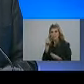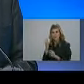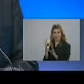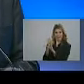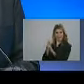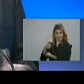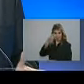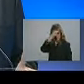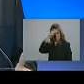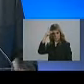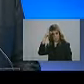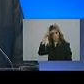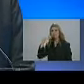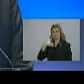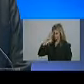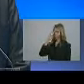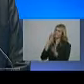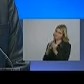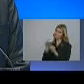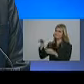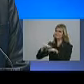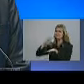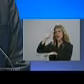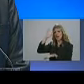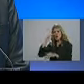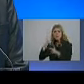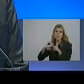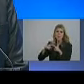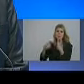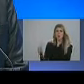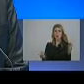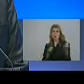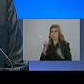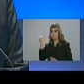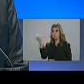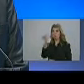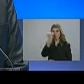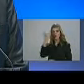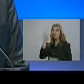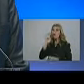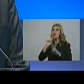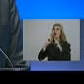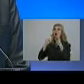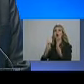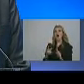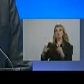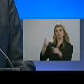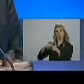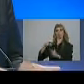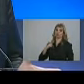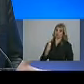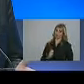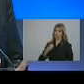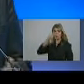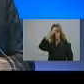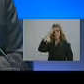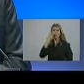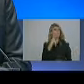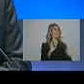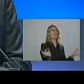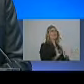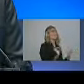Prefeitura. Eu entendo que para você resolver um problema, a coisa mais importante é você reconhecer que o problema existe. E a Prefeitura diz que